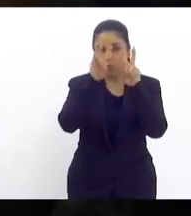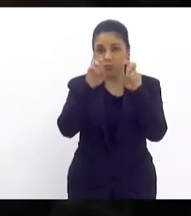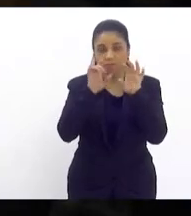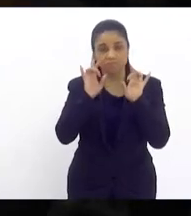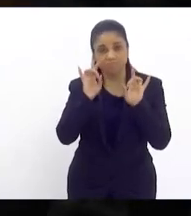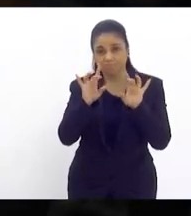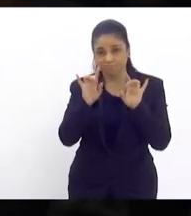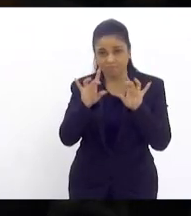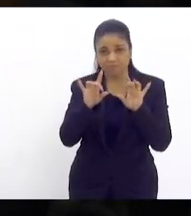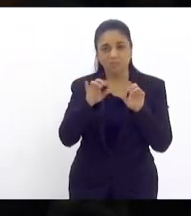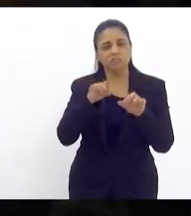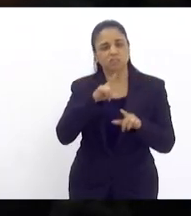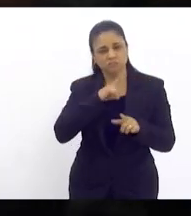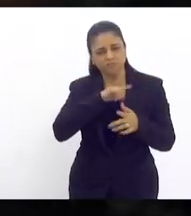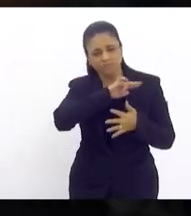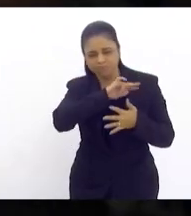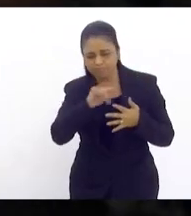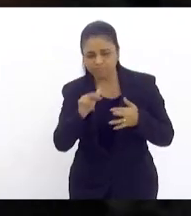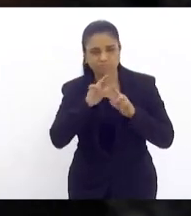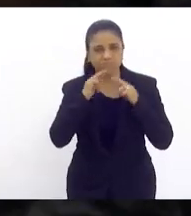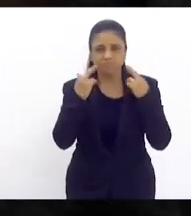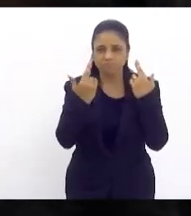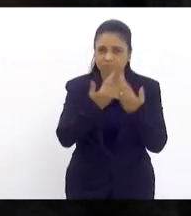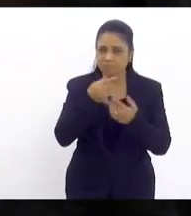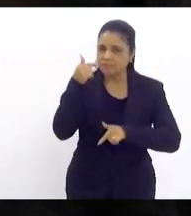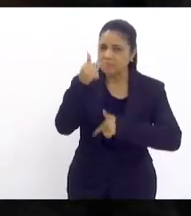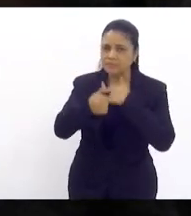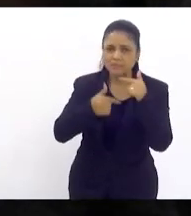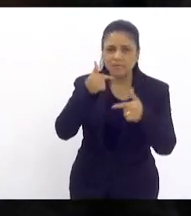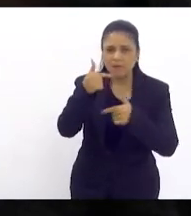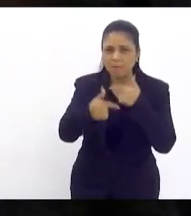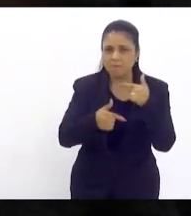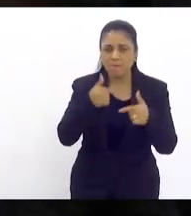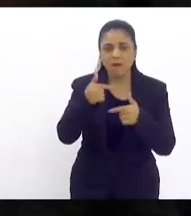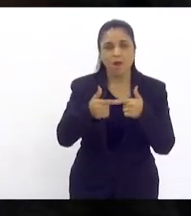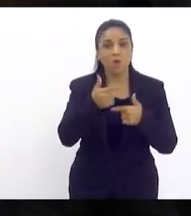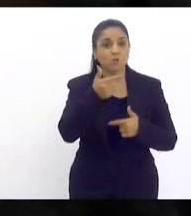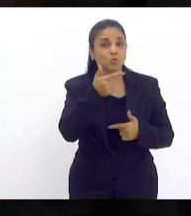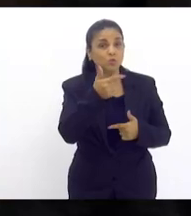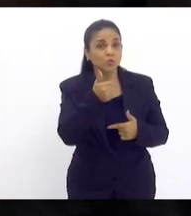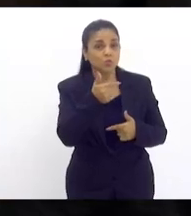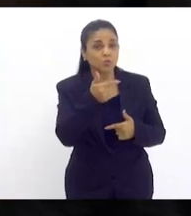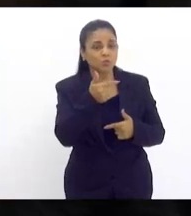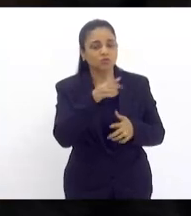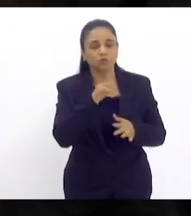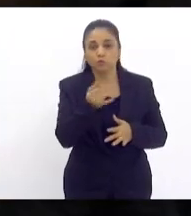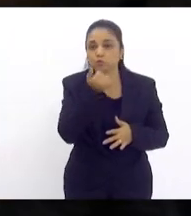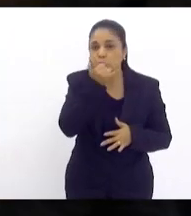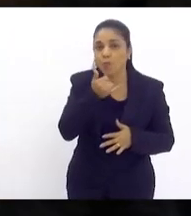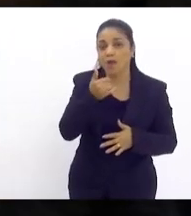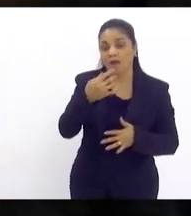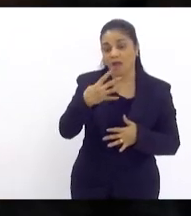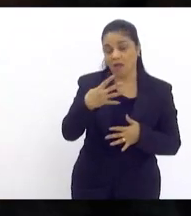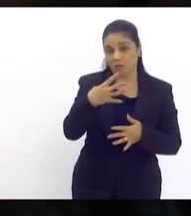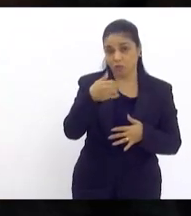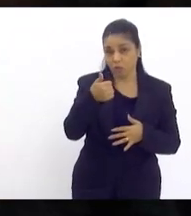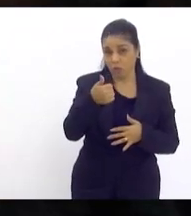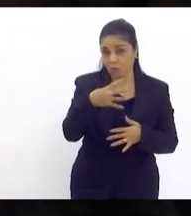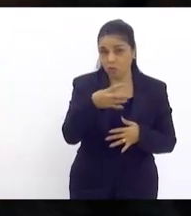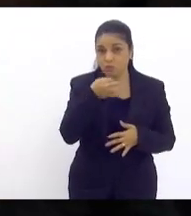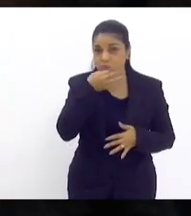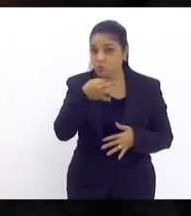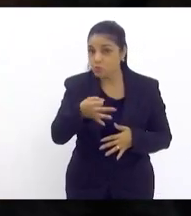um inúmeras reuniões uma um trabalho que resultou em 12 em cada perdão 14 sugestões